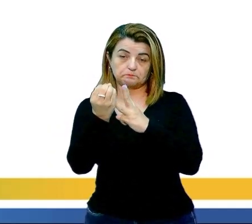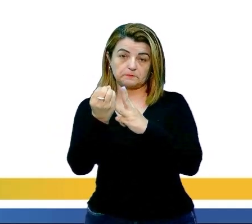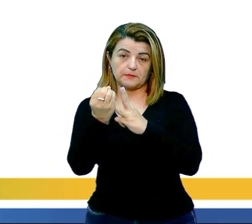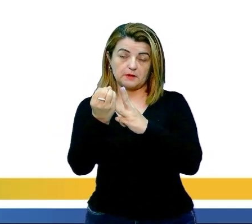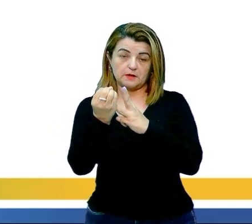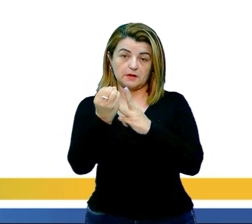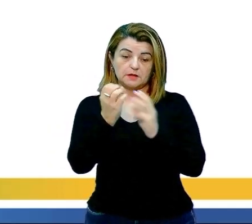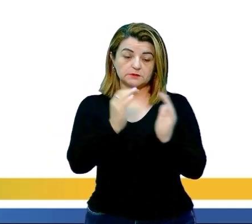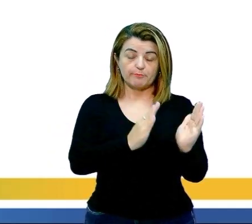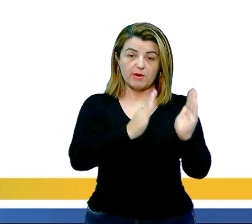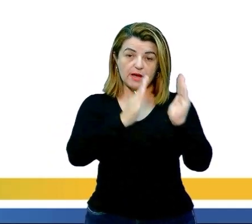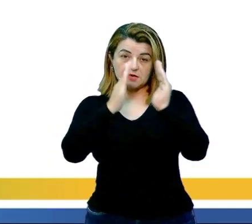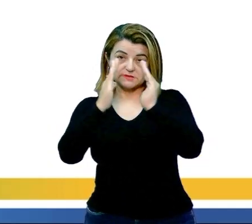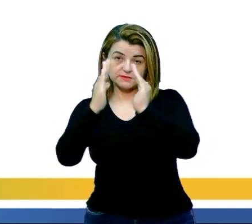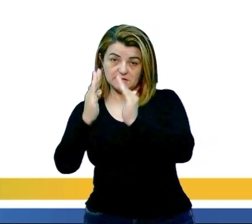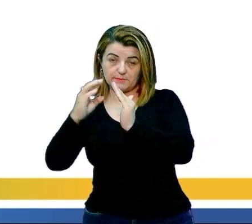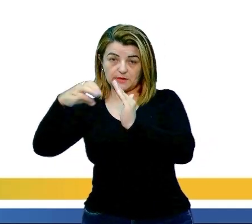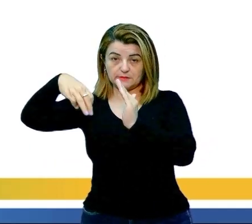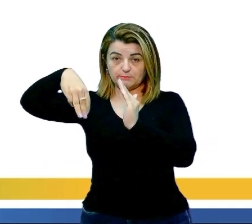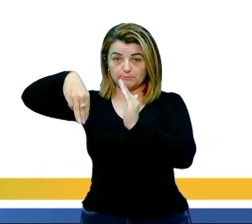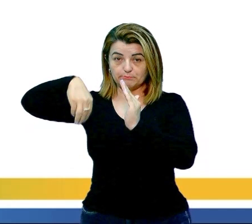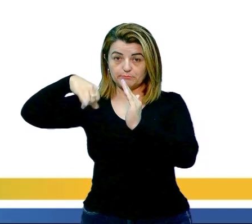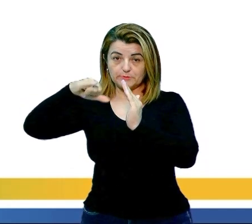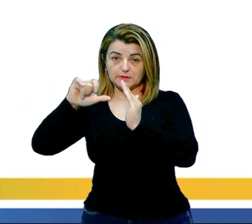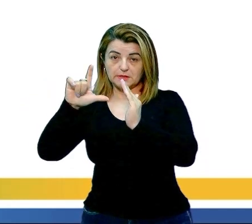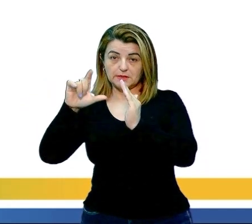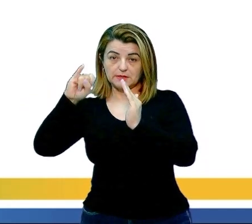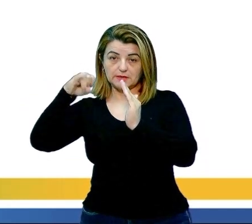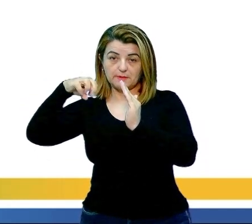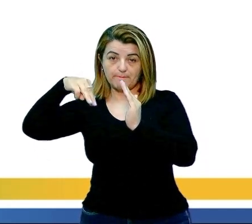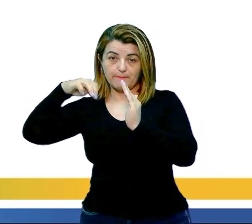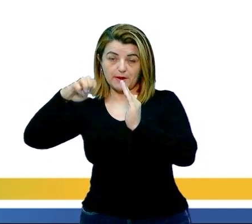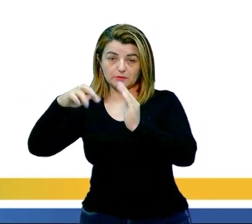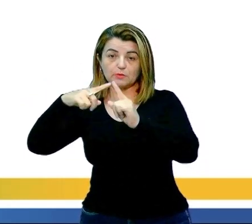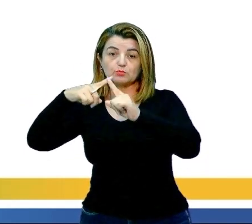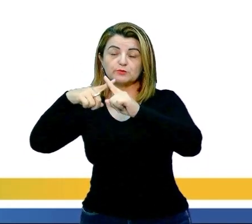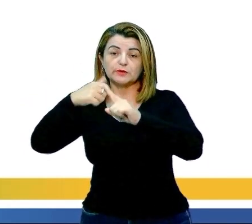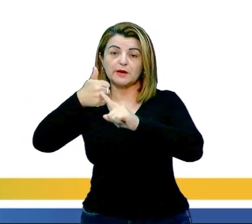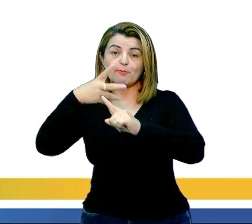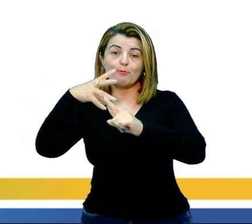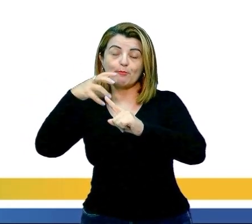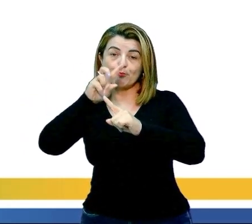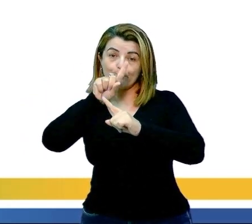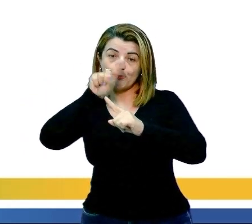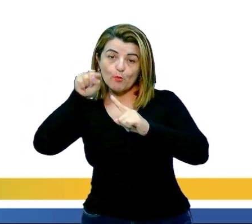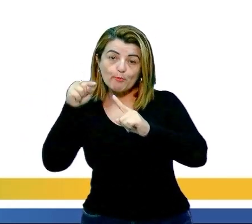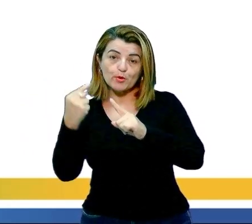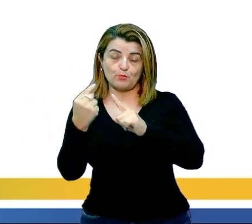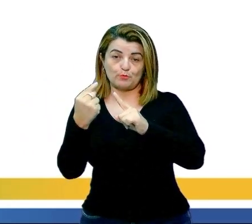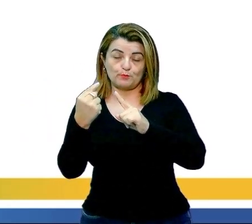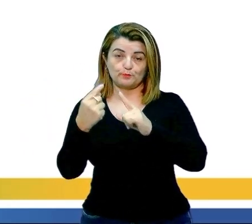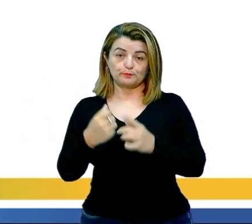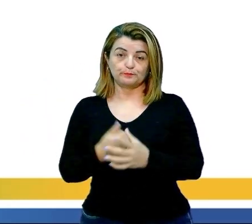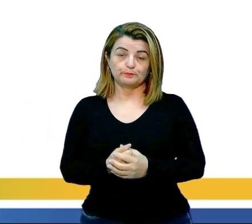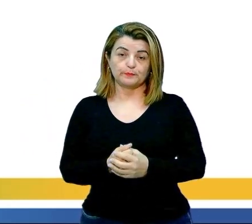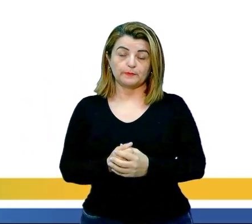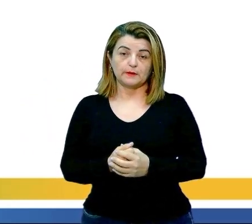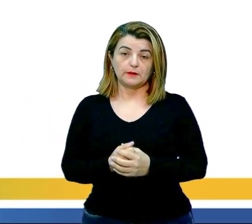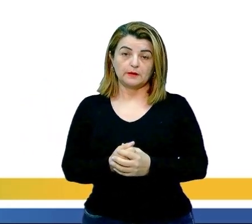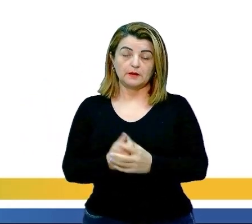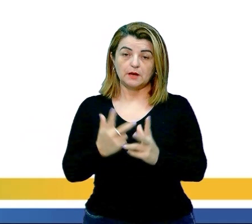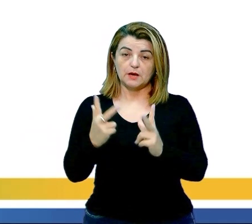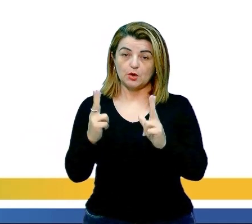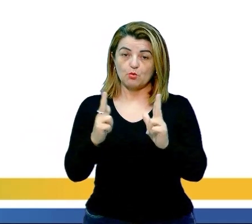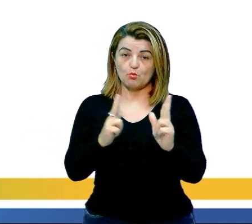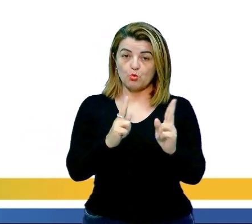passar de metro para milímetro é multiplicar por 1000. Então, 10 vezes 10 vezes 10, tá? O mesmo